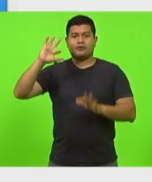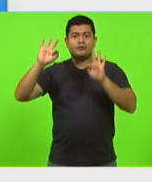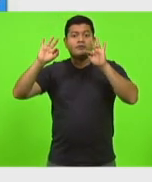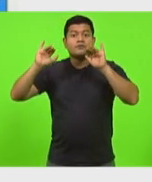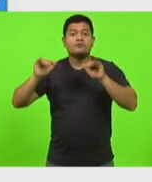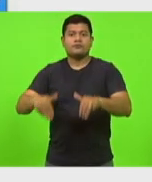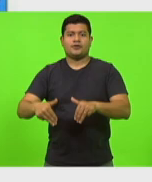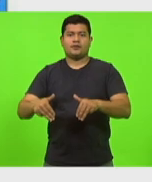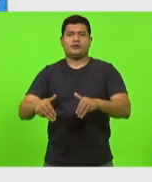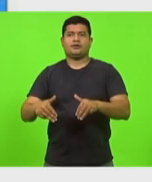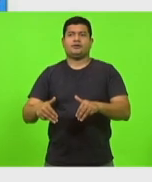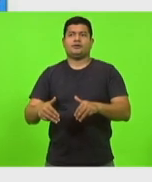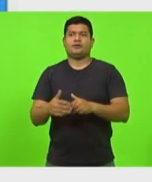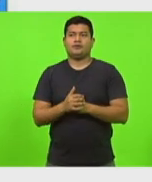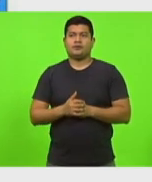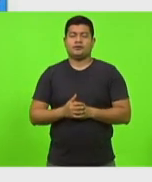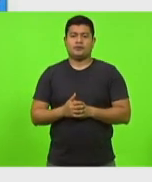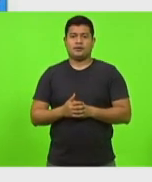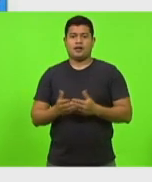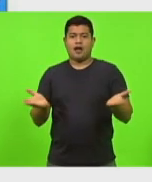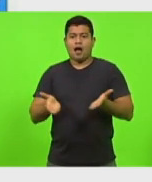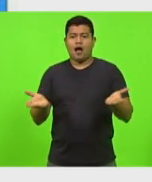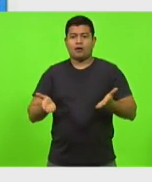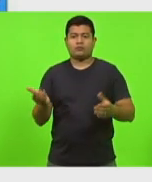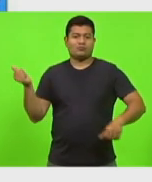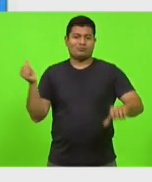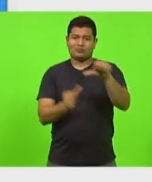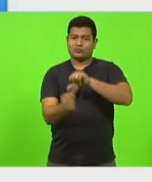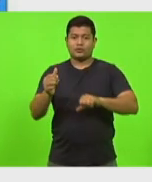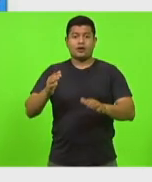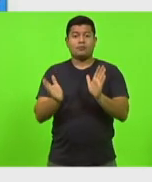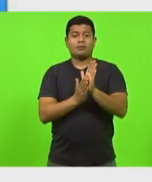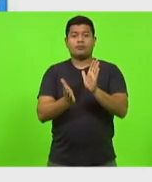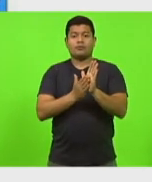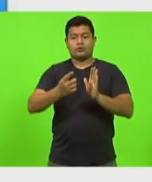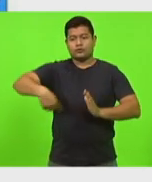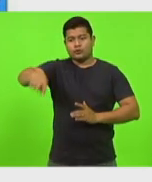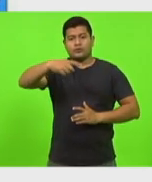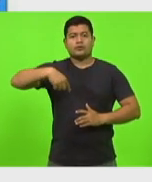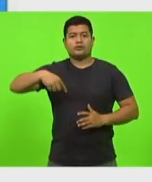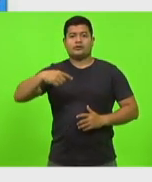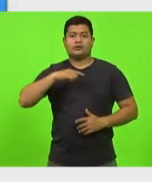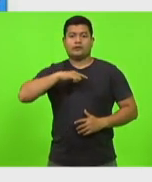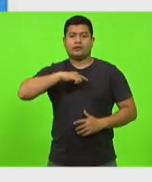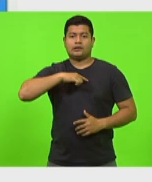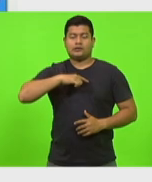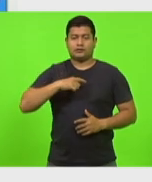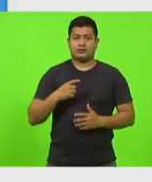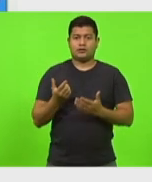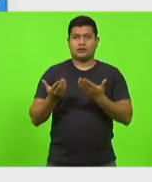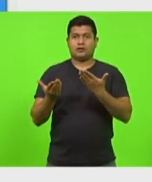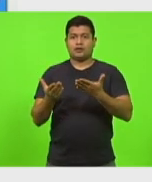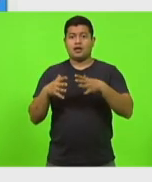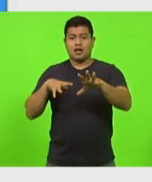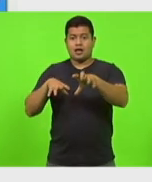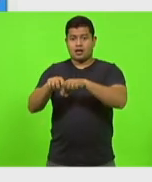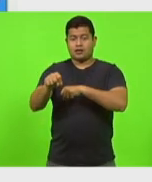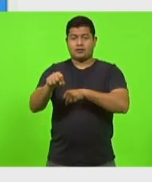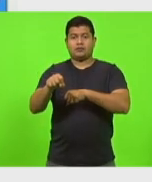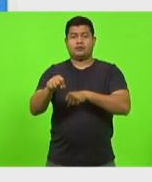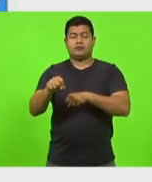proposta de descompactação da tabela sai A graduação, que é a licenciatura plena